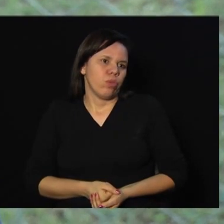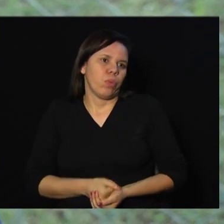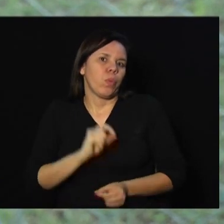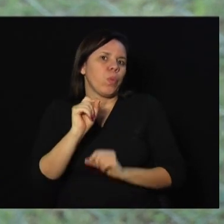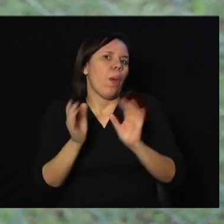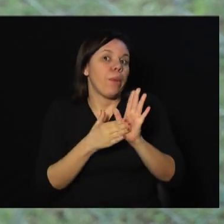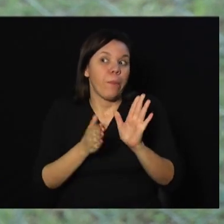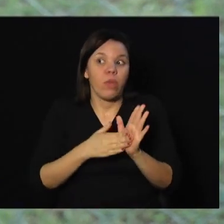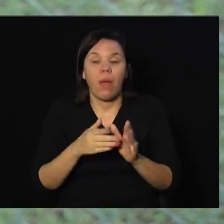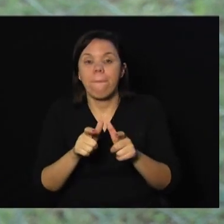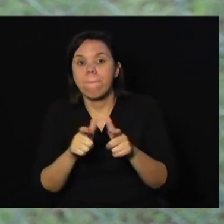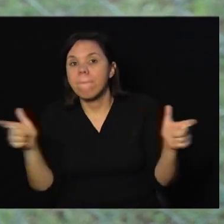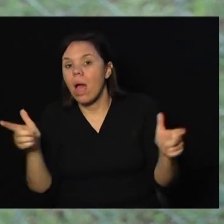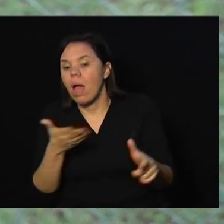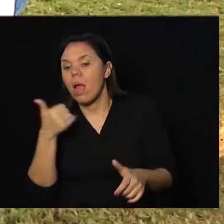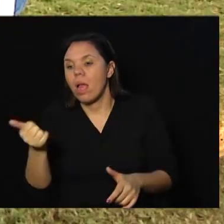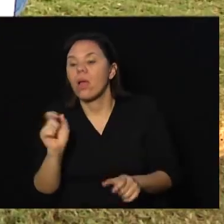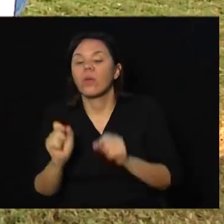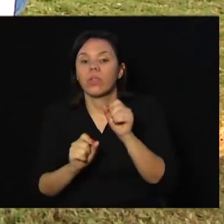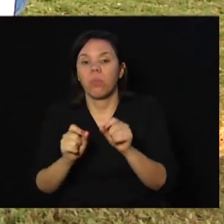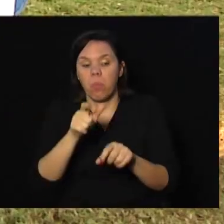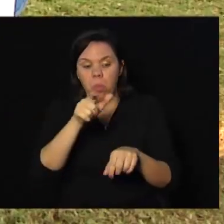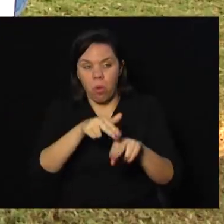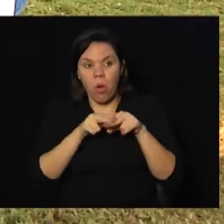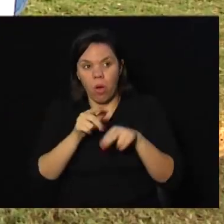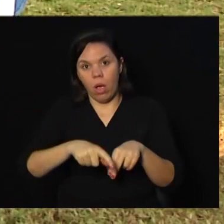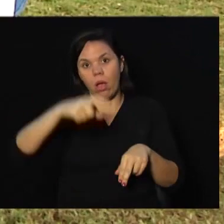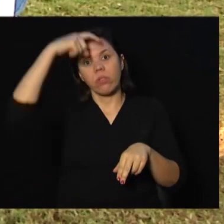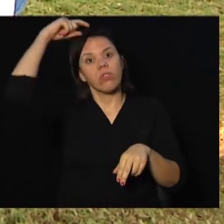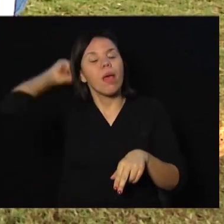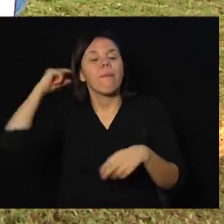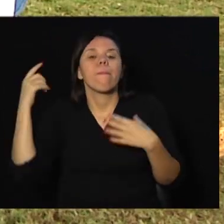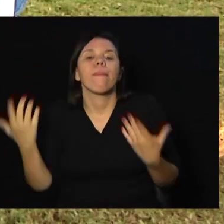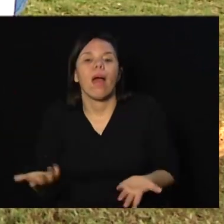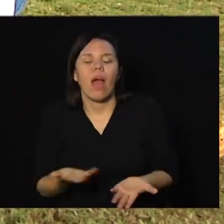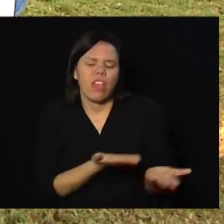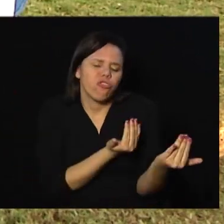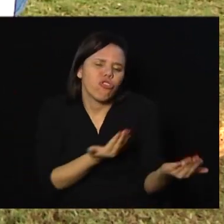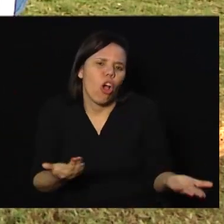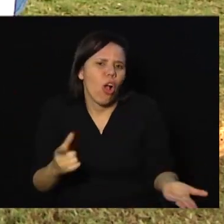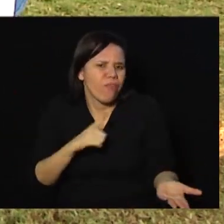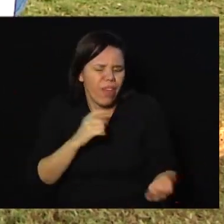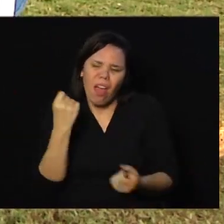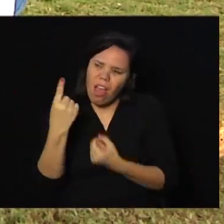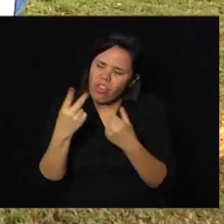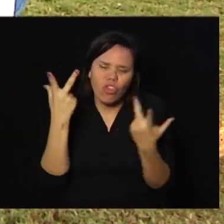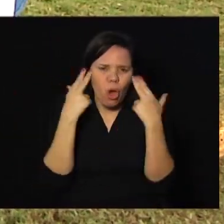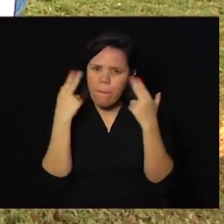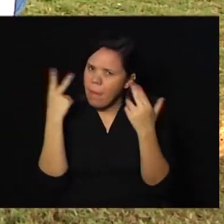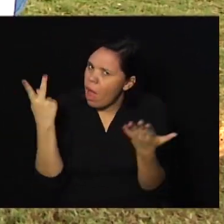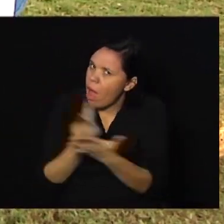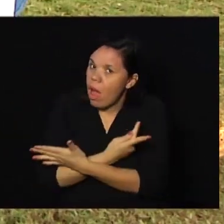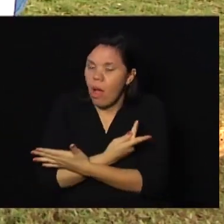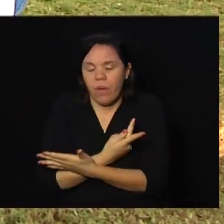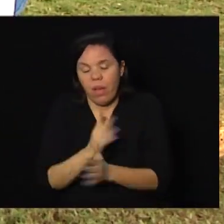oferta é maior do que a procura, no caso dele. E é um cara jovem, tem os seus erros, só acho